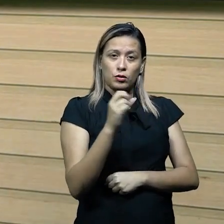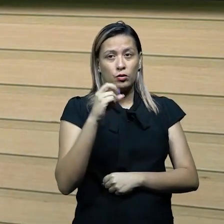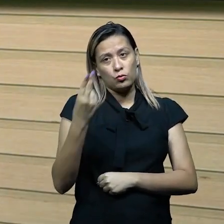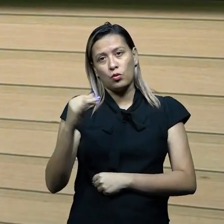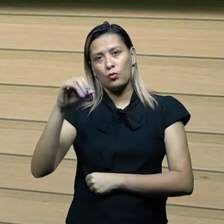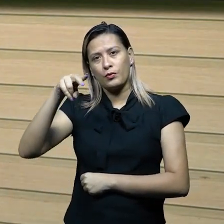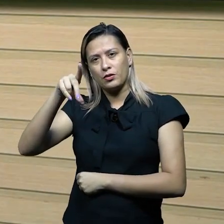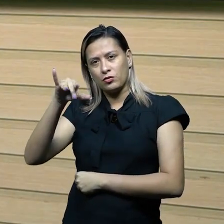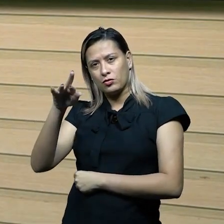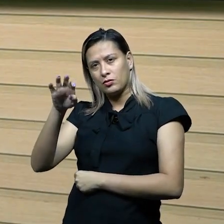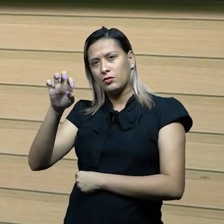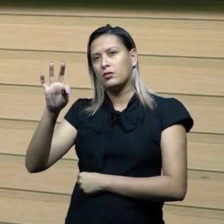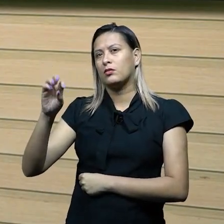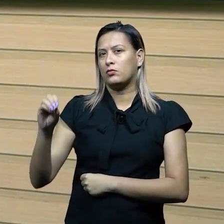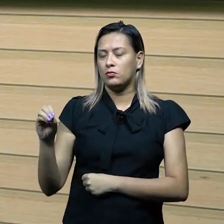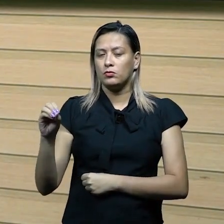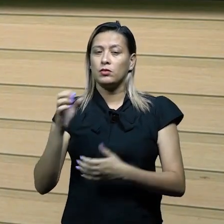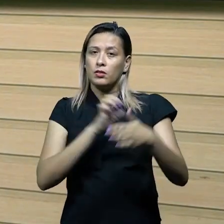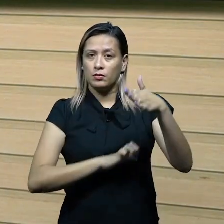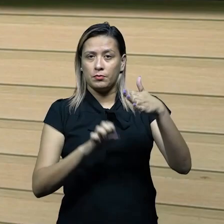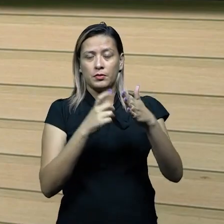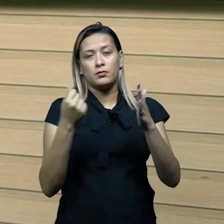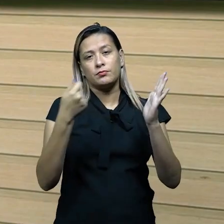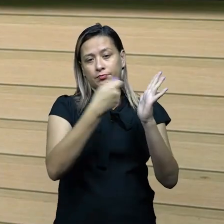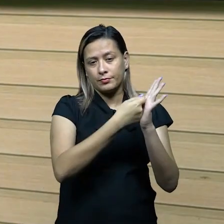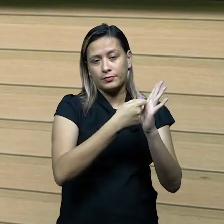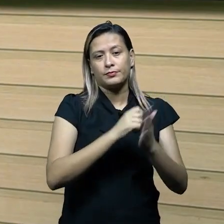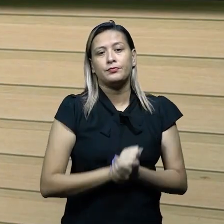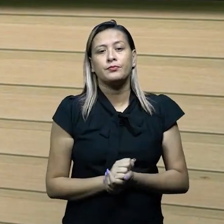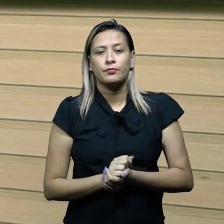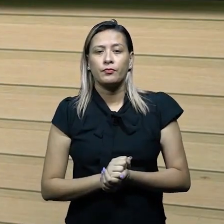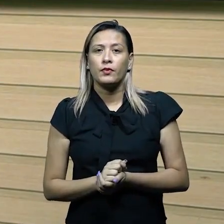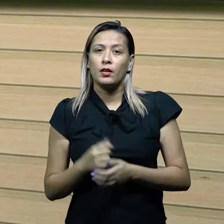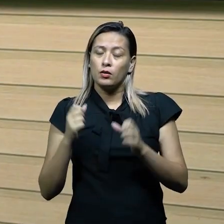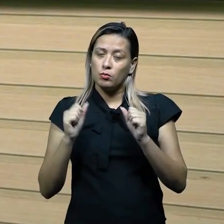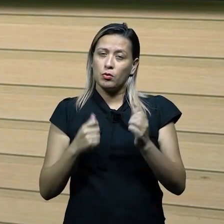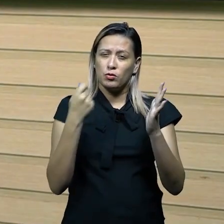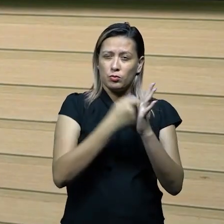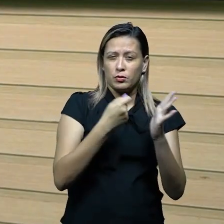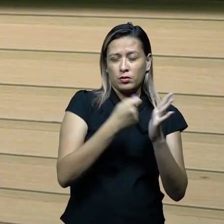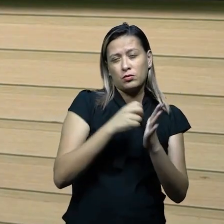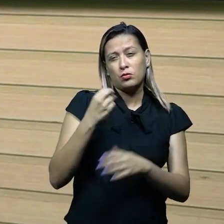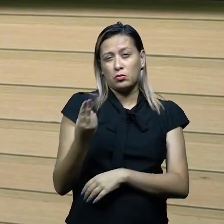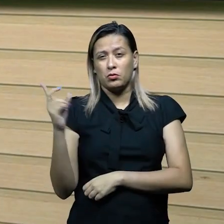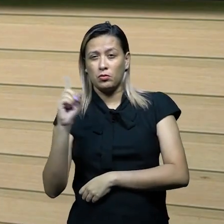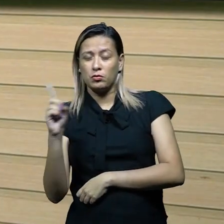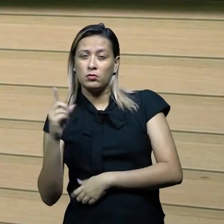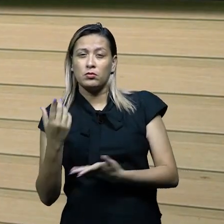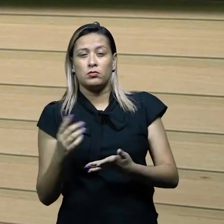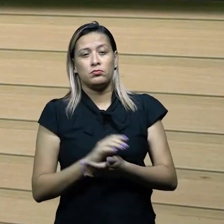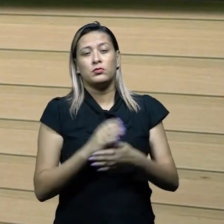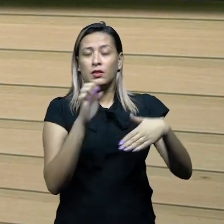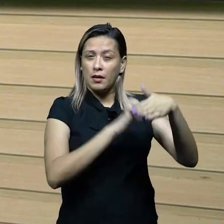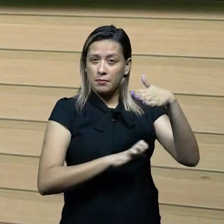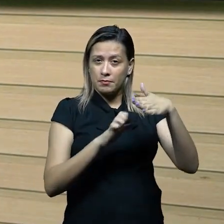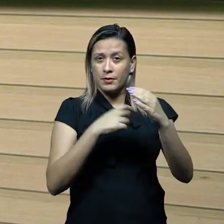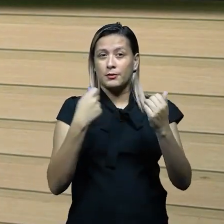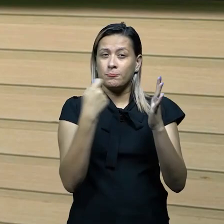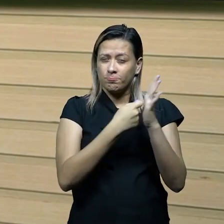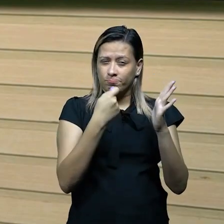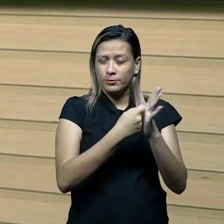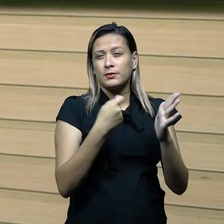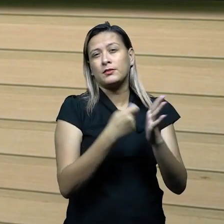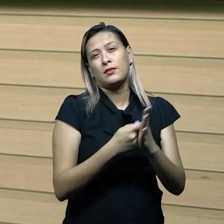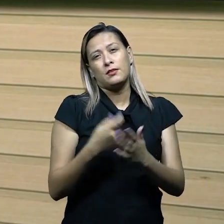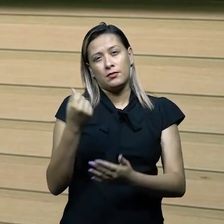o indireto não. E outra coisa também, os benefícios podem ser obrigatórios ou facultativos. O que são os benefícios obrigatórios? Aquele que a empresa é obrigada